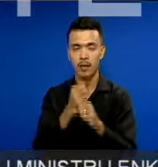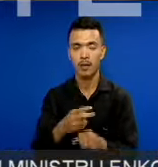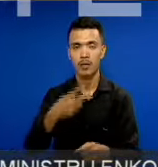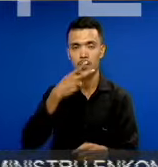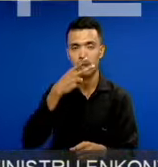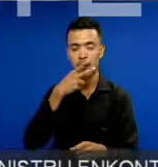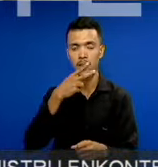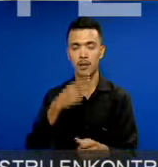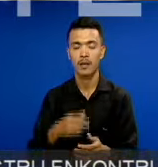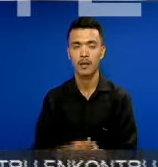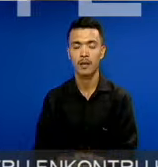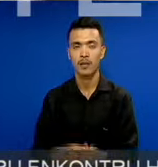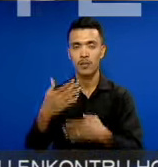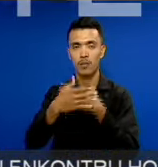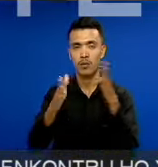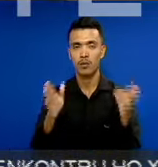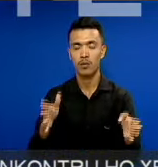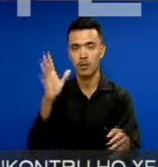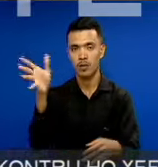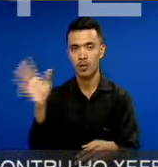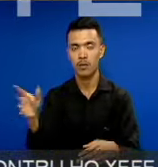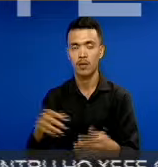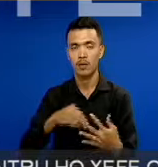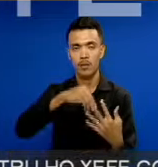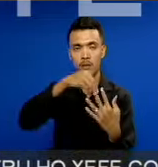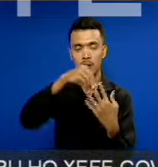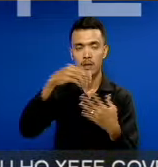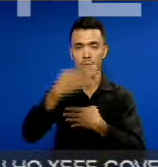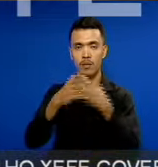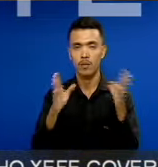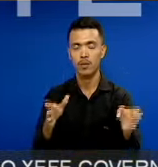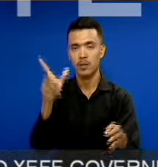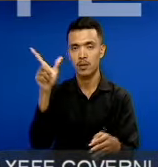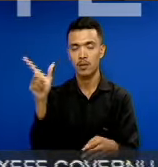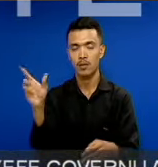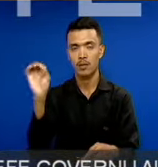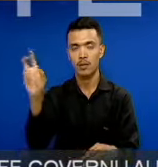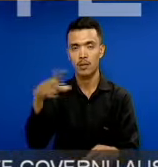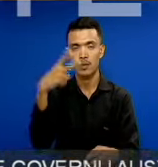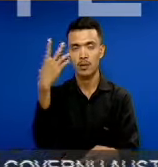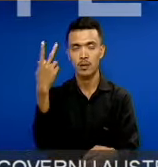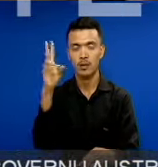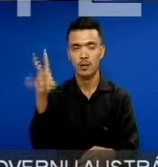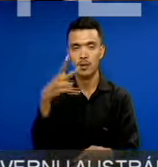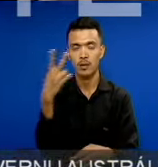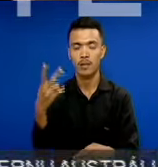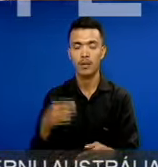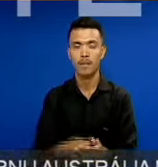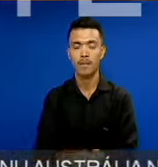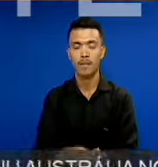ilícito marca SEC saca lima nulo, plástico saca rua nulo resing nem, esquico caixa atus